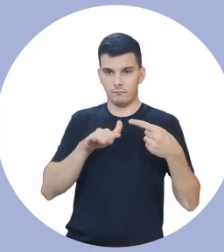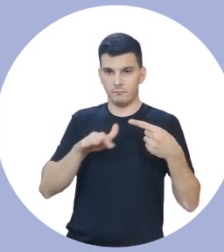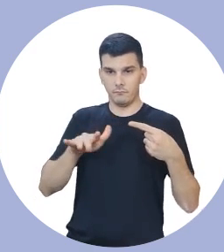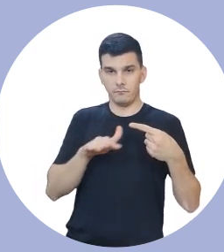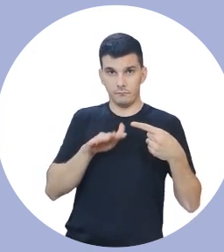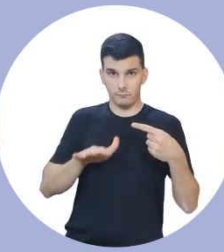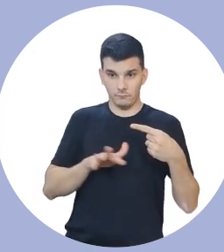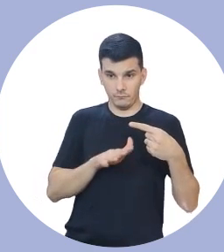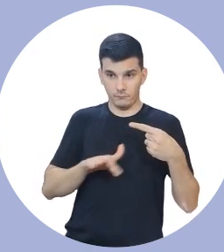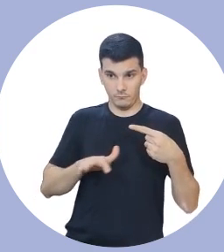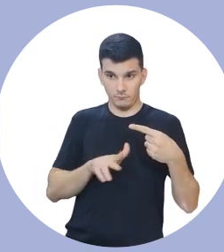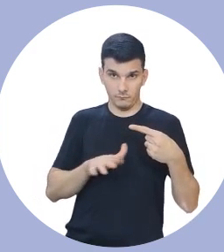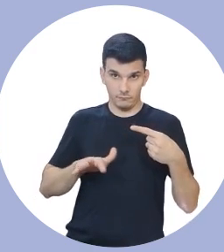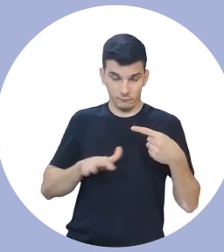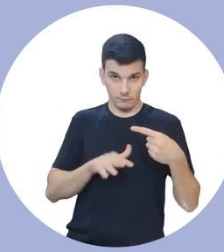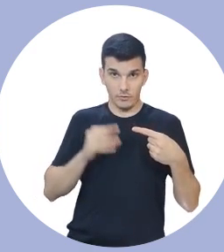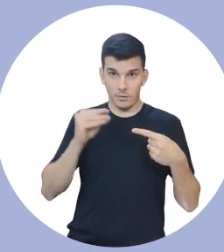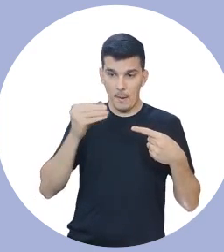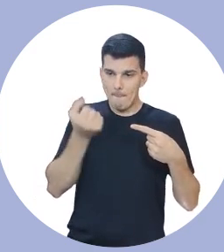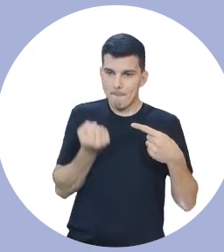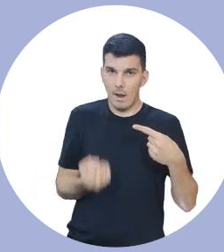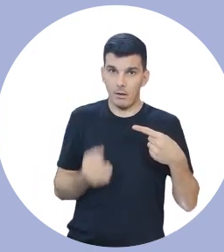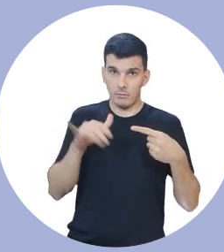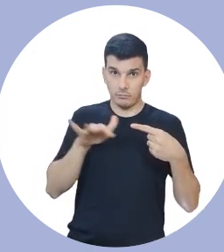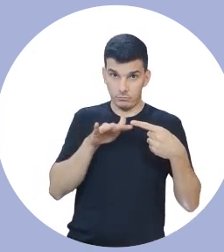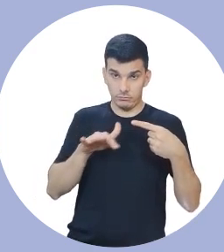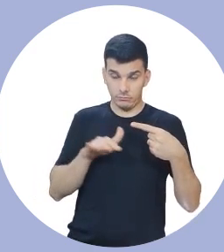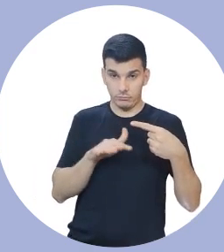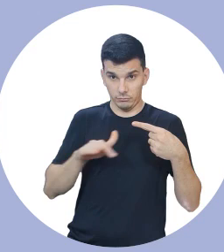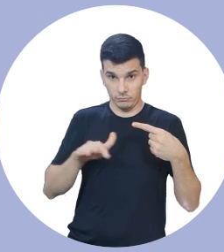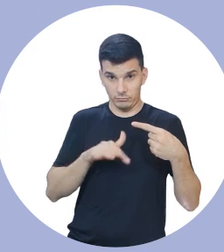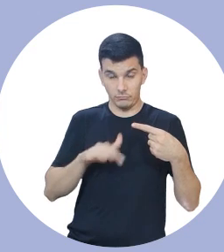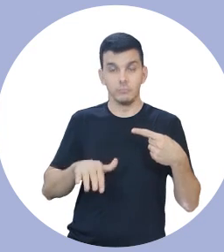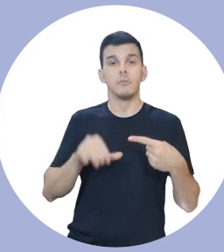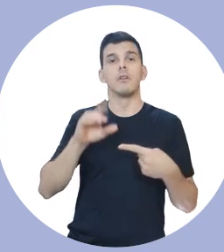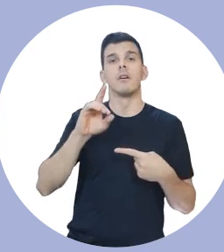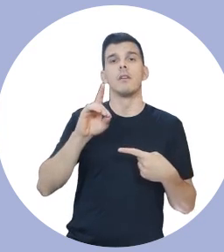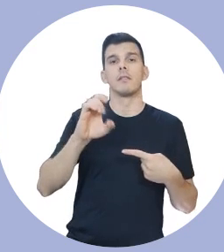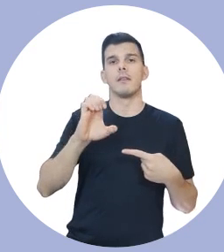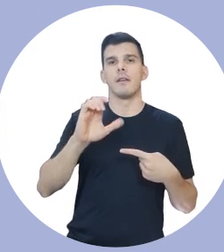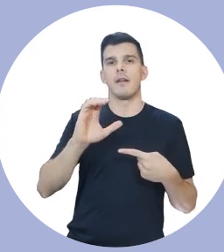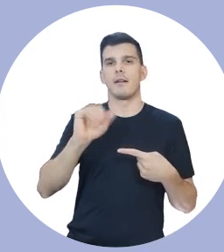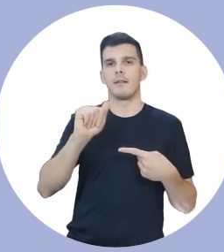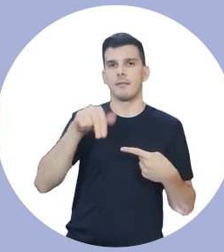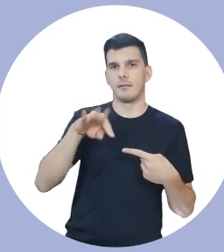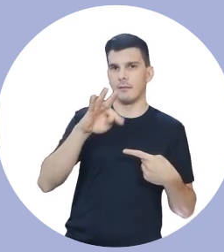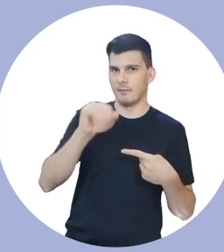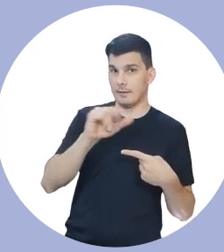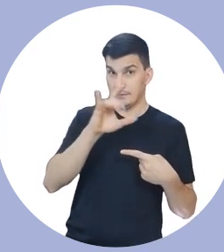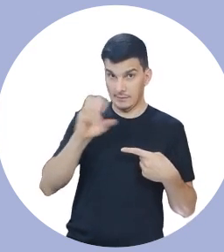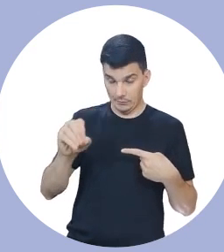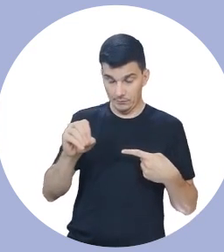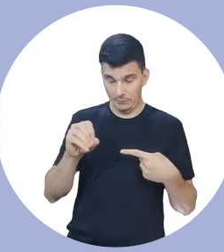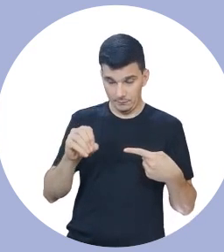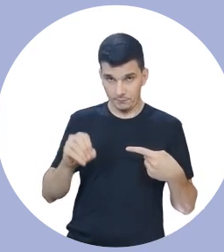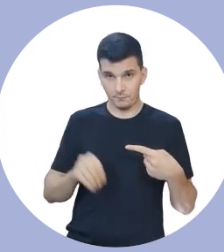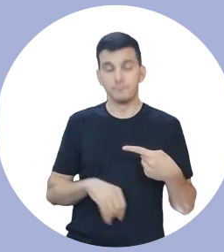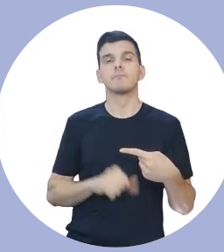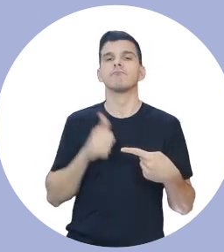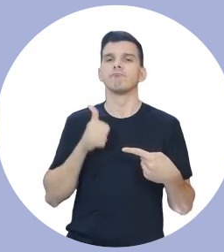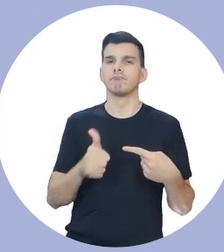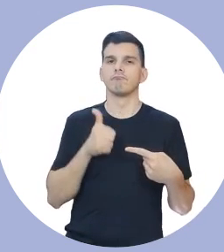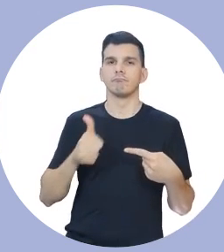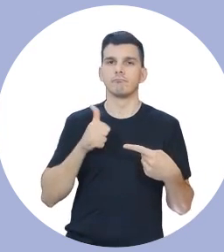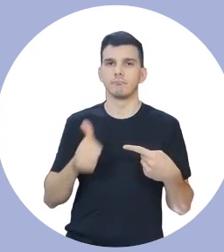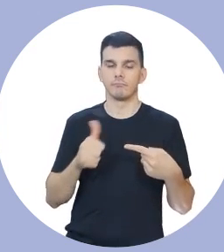quando você tem um sólido mais maior e de maior densidade, deixa separado, você tem um processo de decantação dentro desse